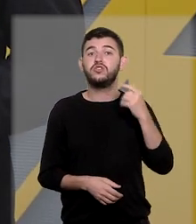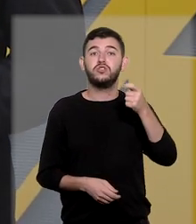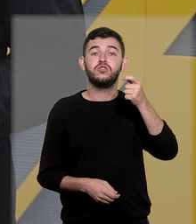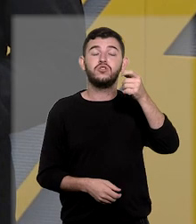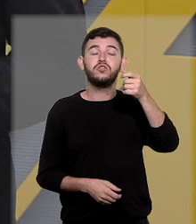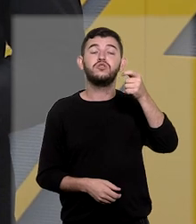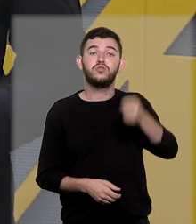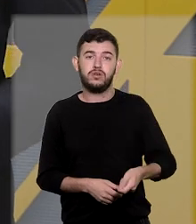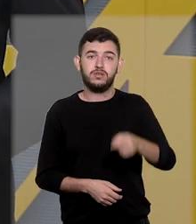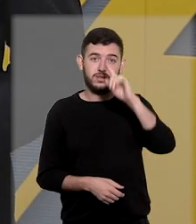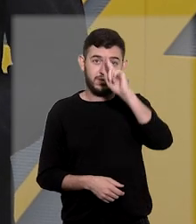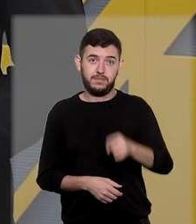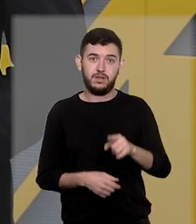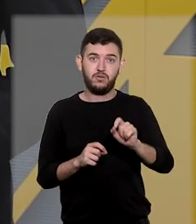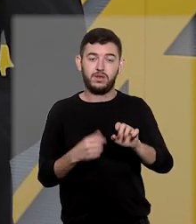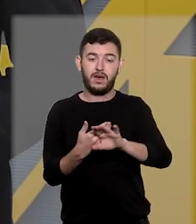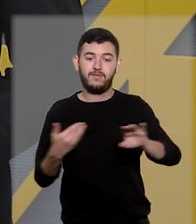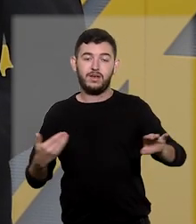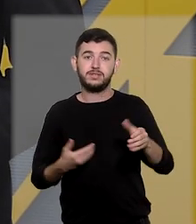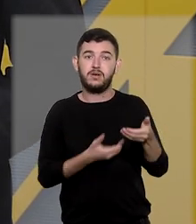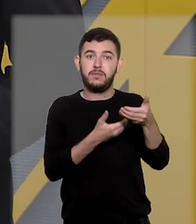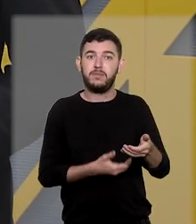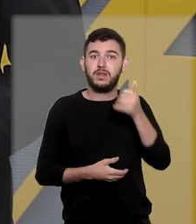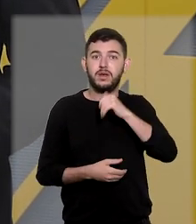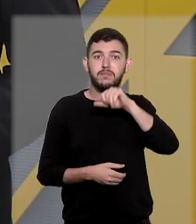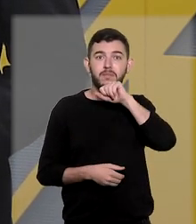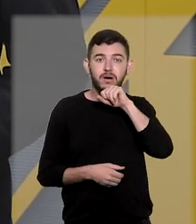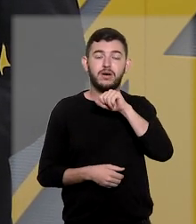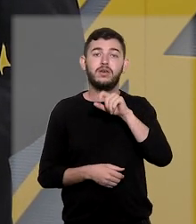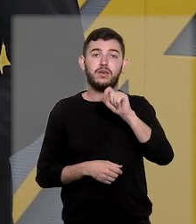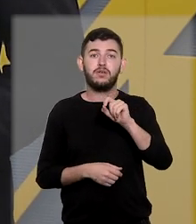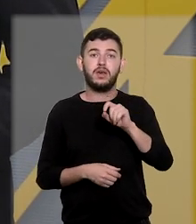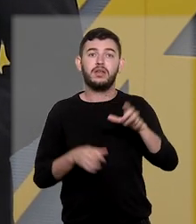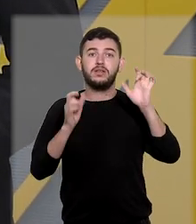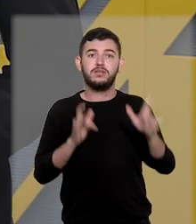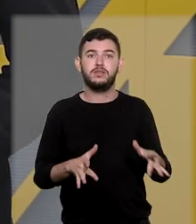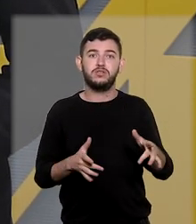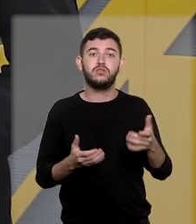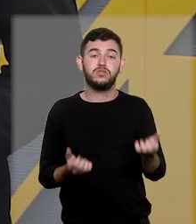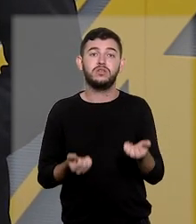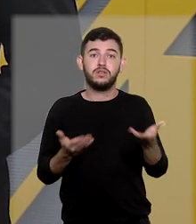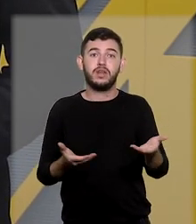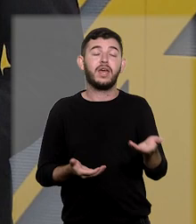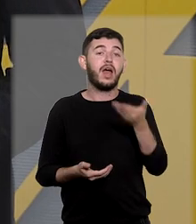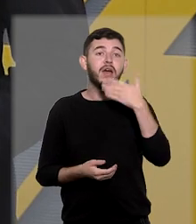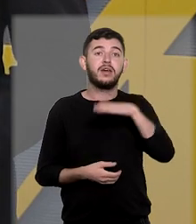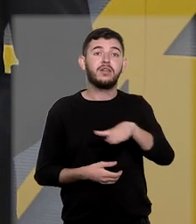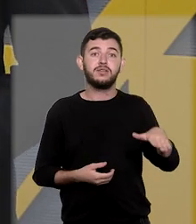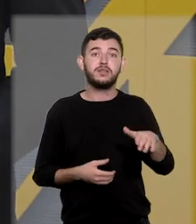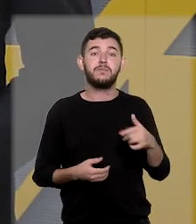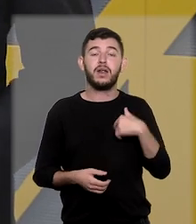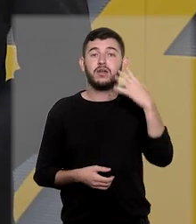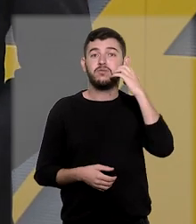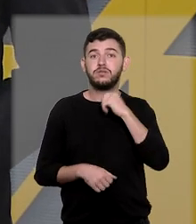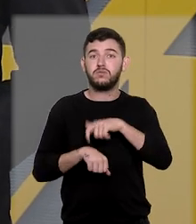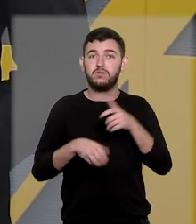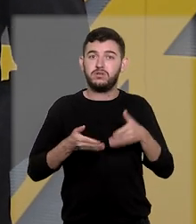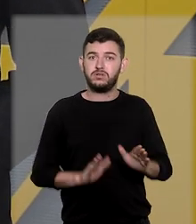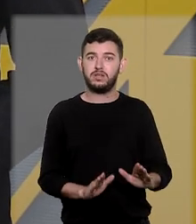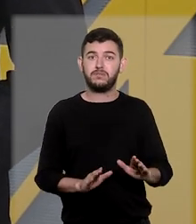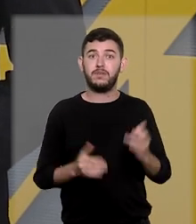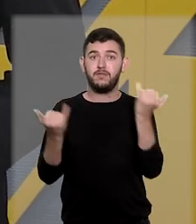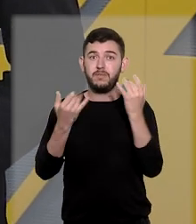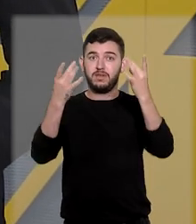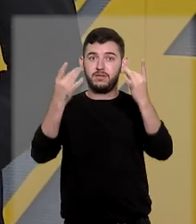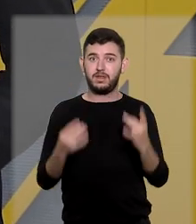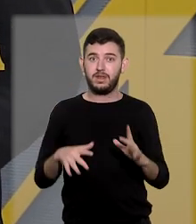na maternidade, um bebê de sua mãe que desistiu de entregar a criança para a adoção depois do nascimento. Você confere mais notícias